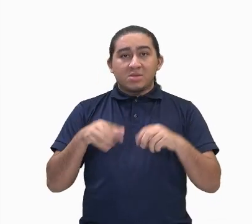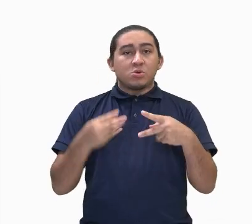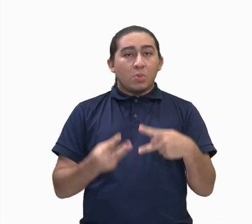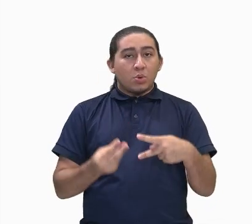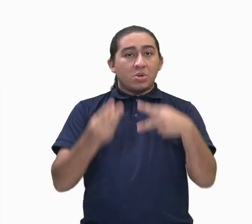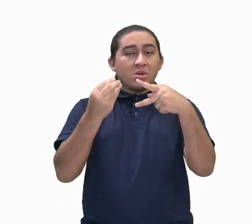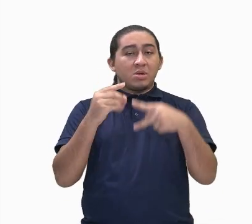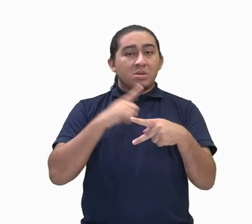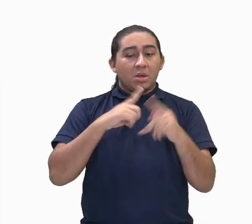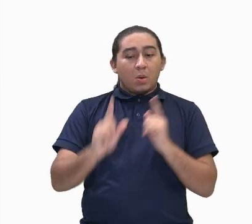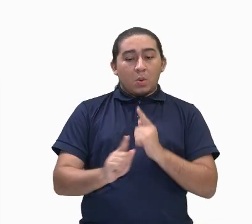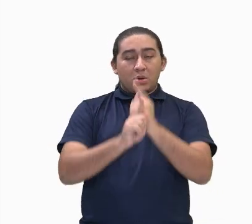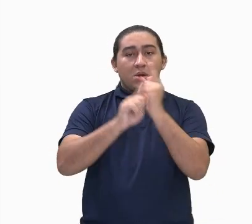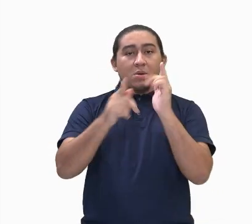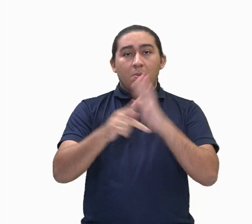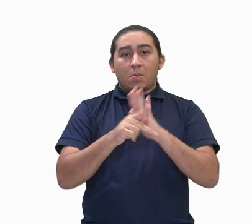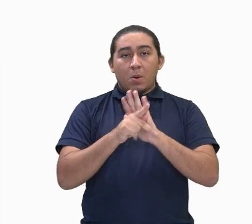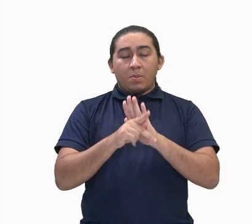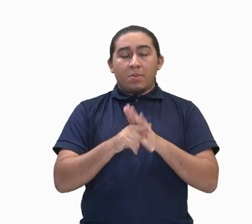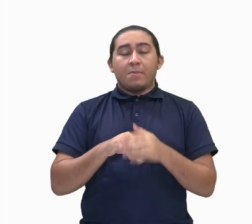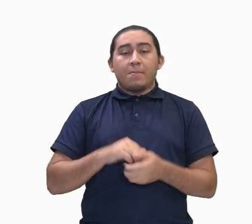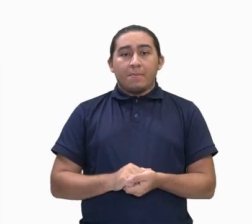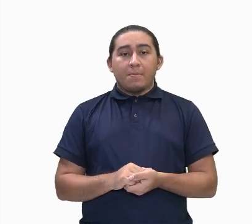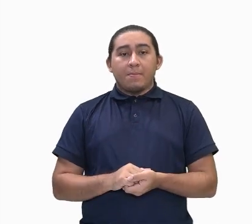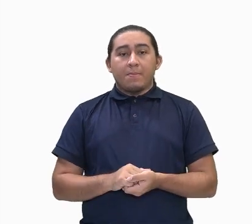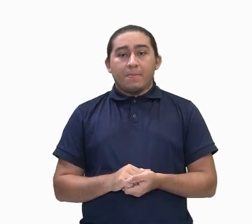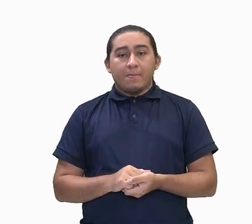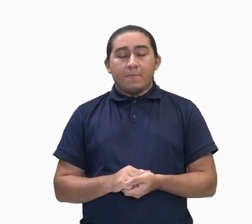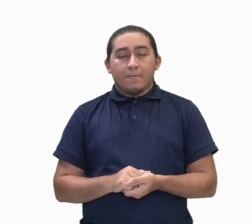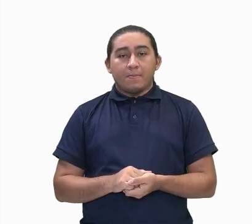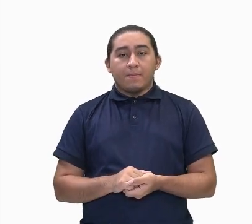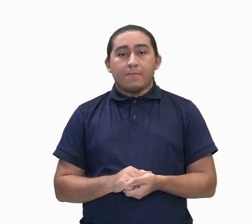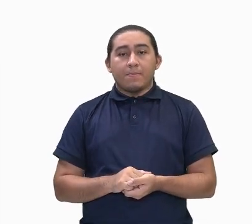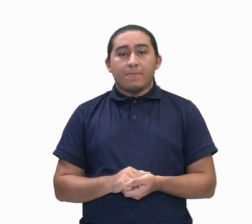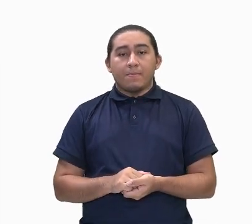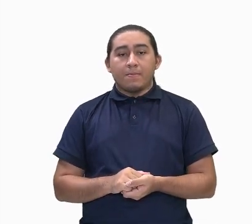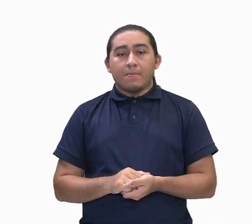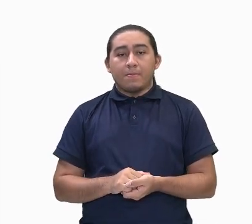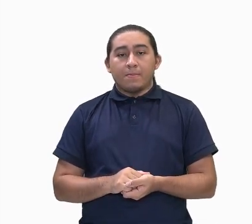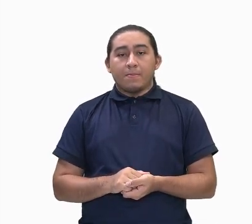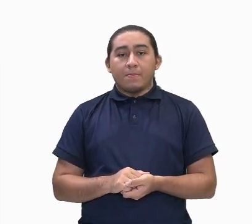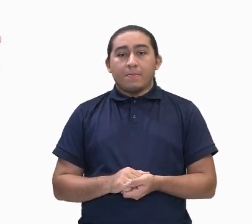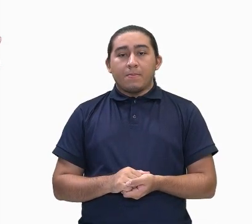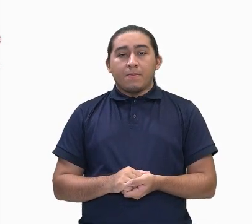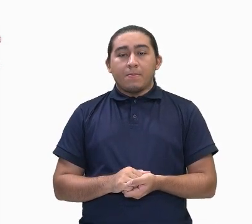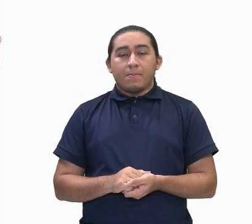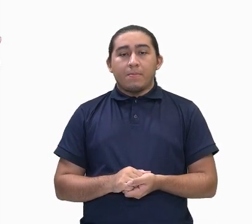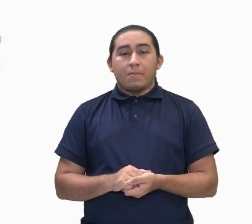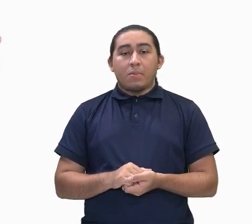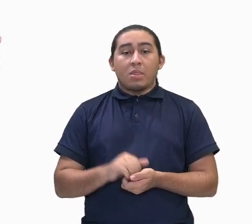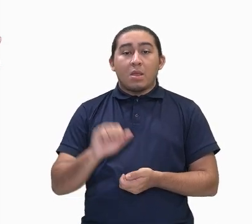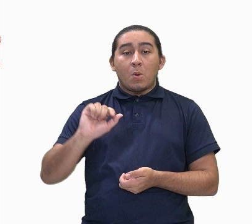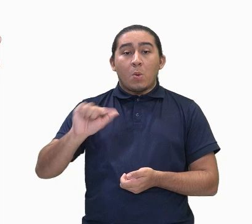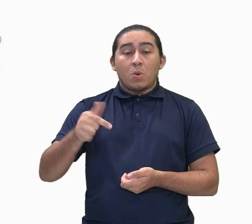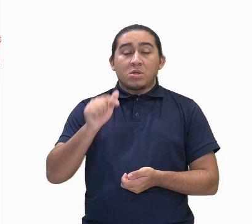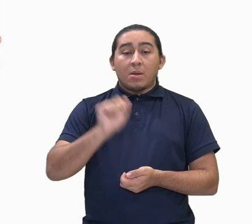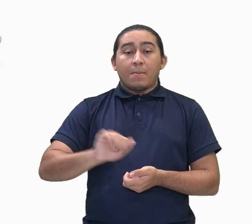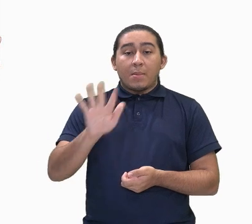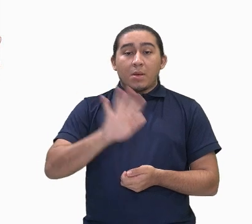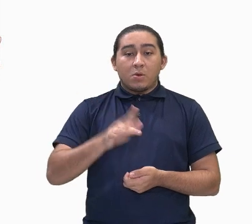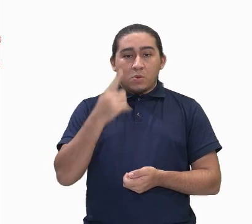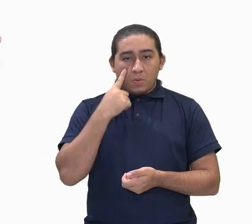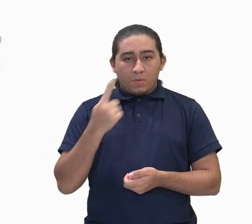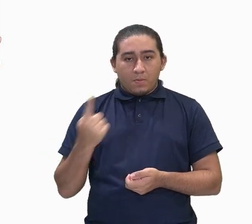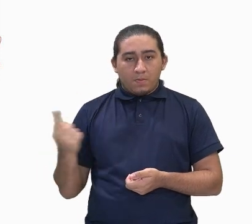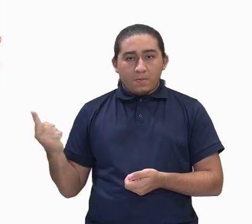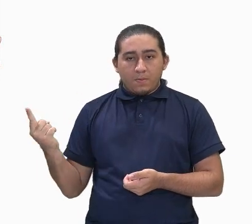são encontradas na fibra muscular, que é a actina e a miosina. Na imagem a seguir, a gente observa um pouco mais